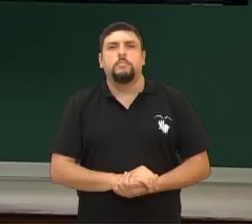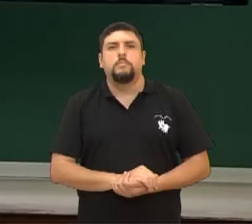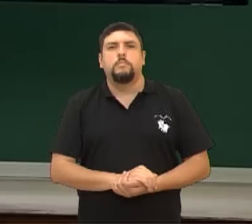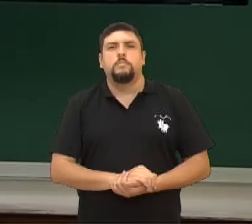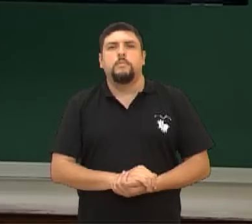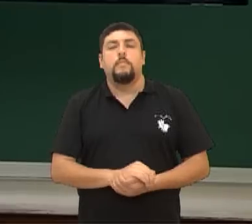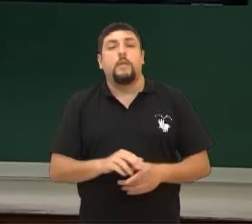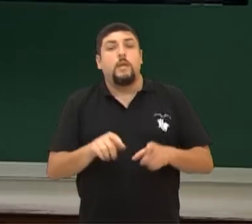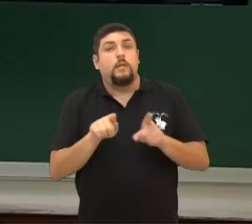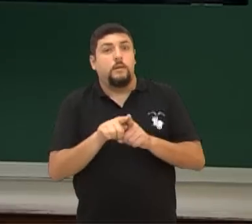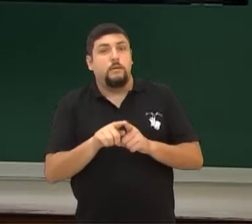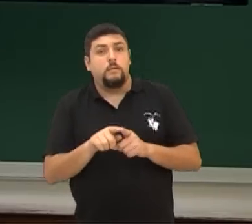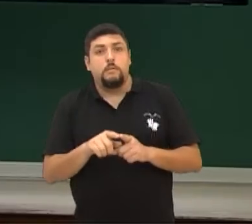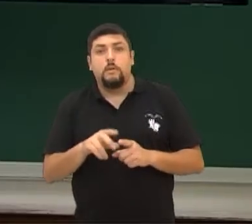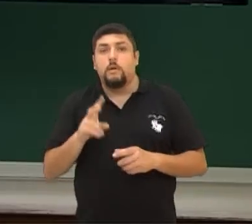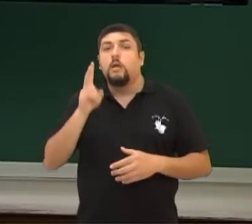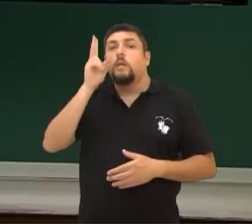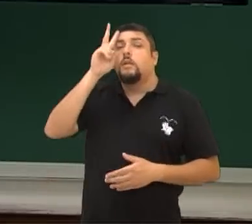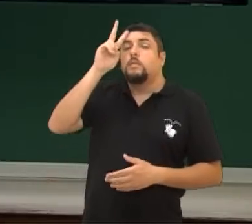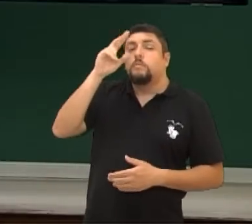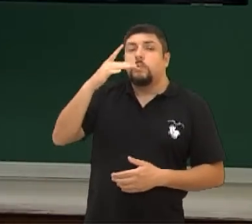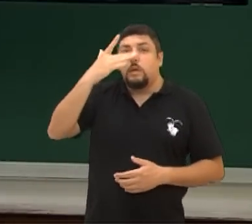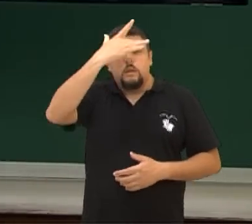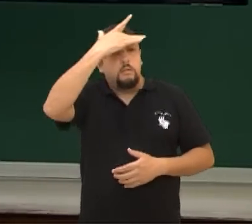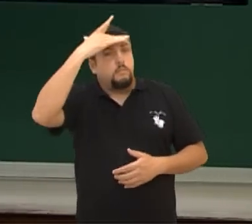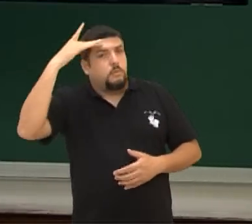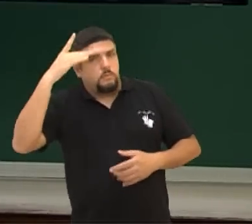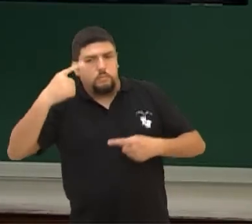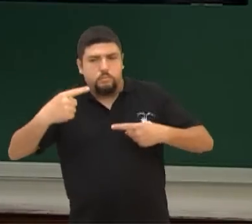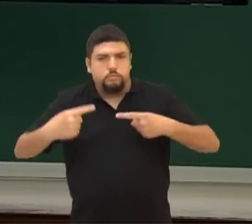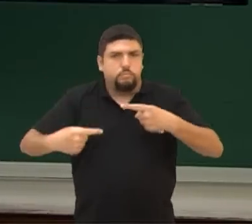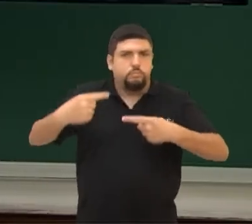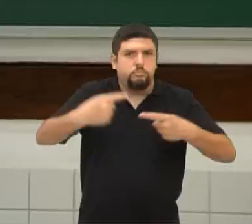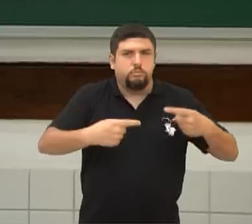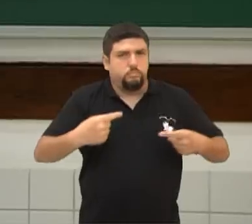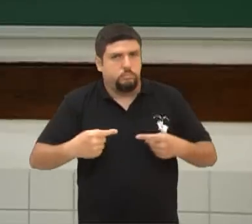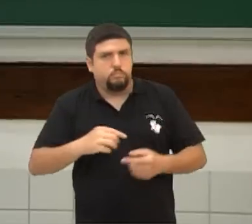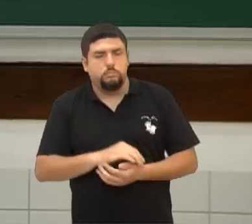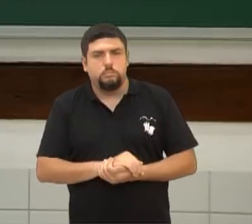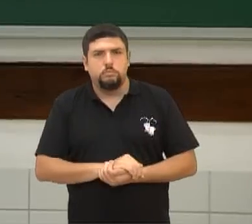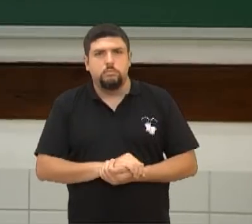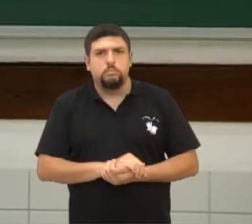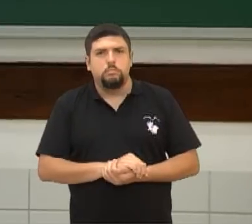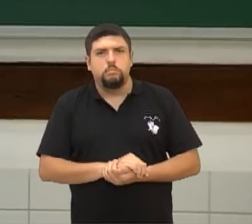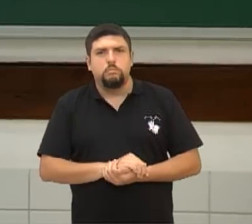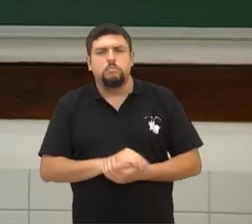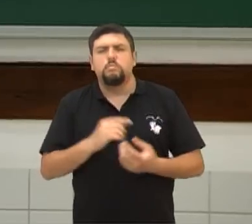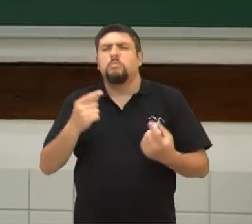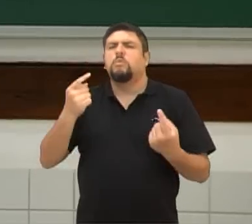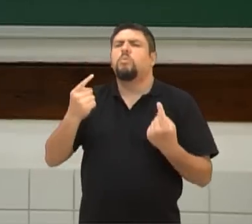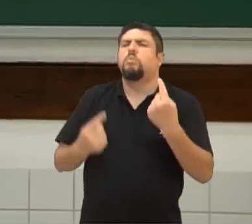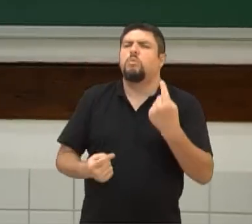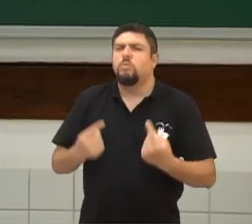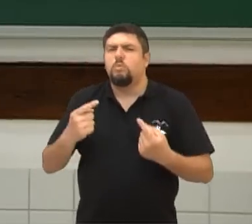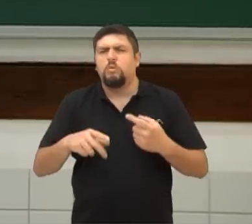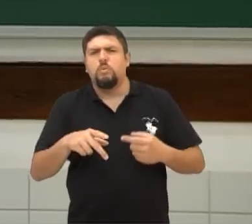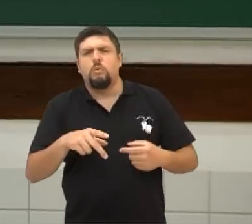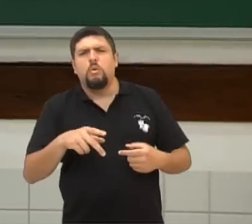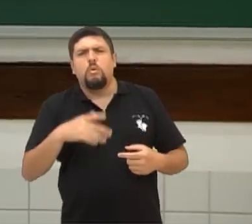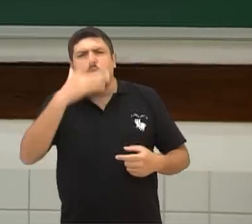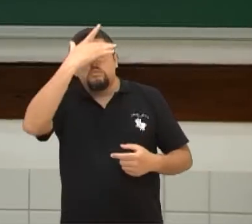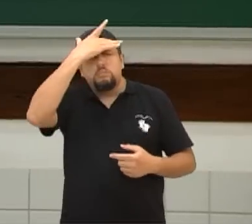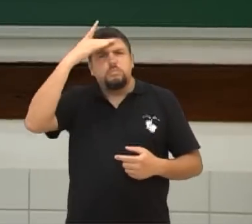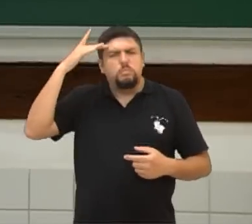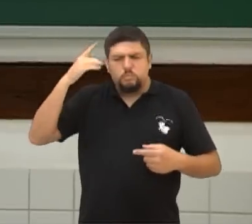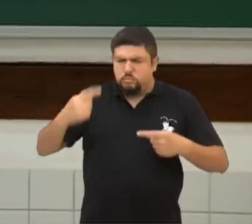Relembrando também as pessoas do discurso. Lembrando que, quais são, professor, as pessoas do